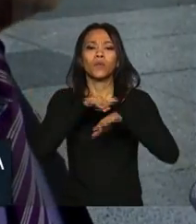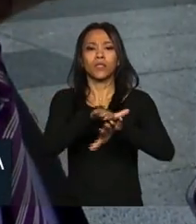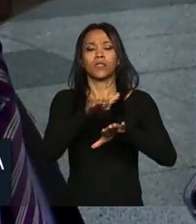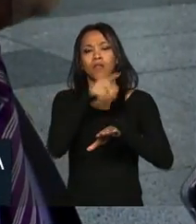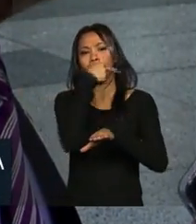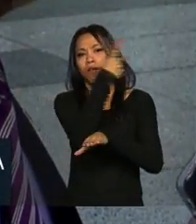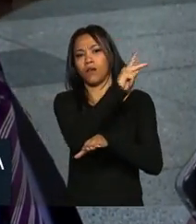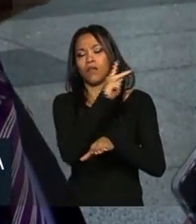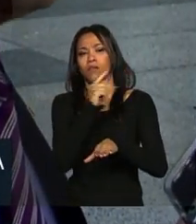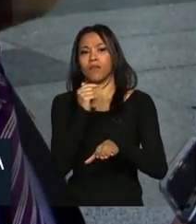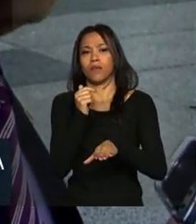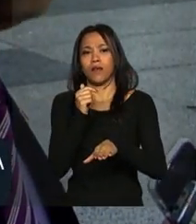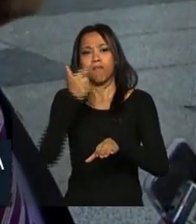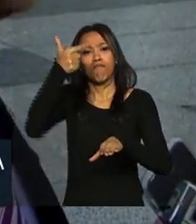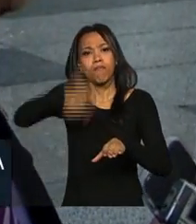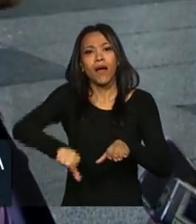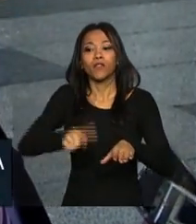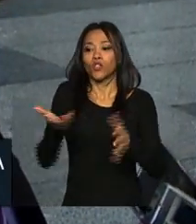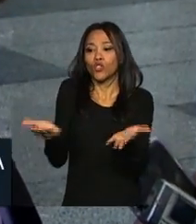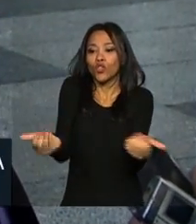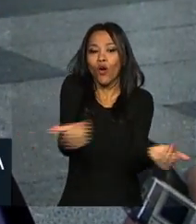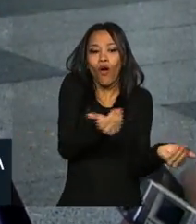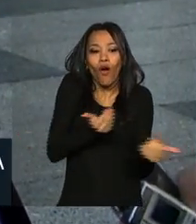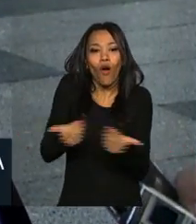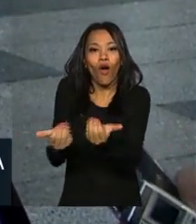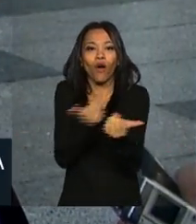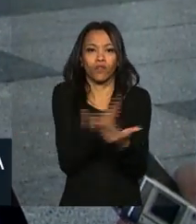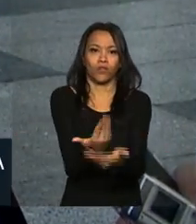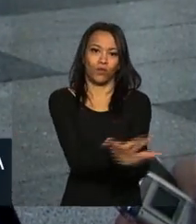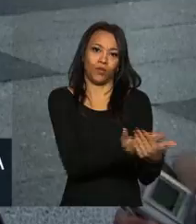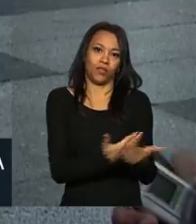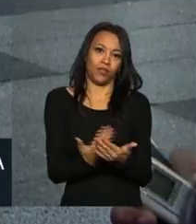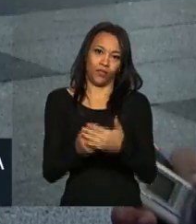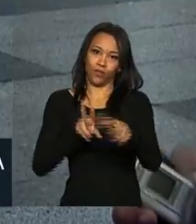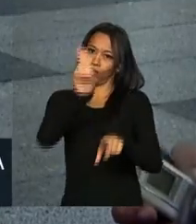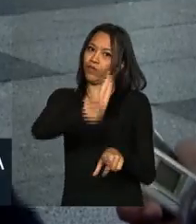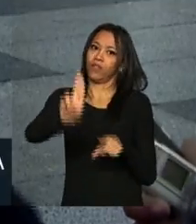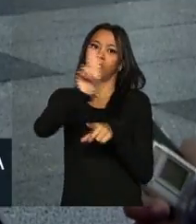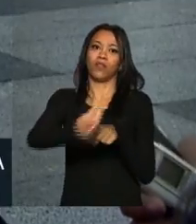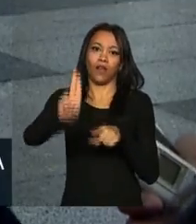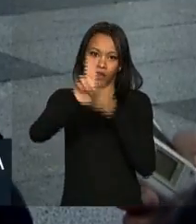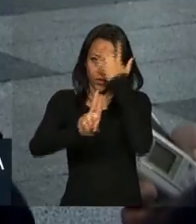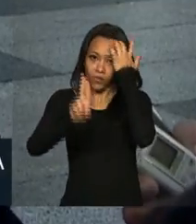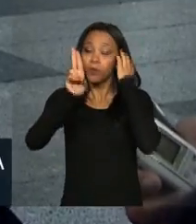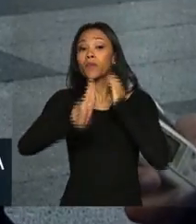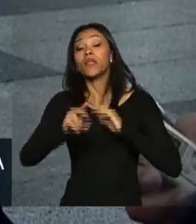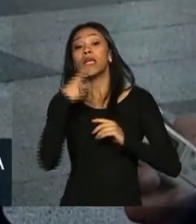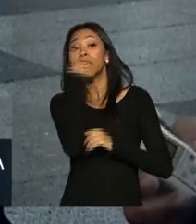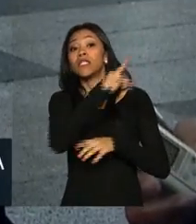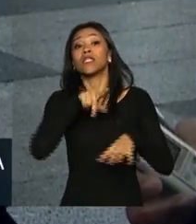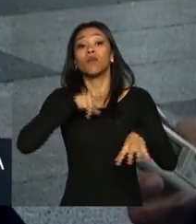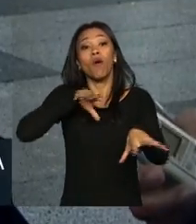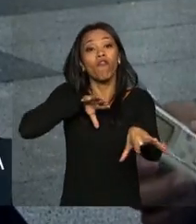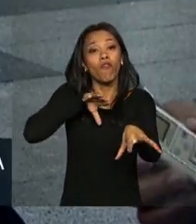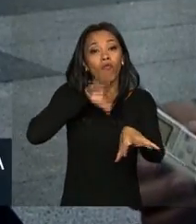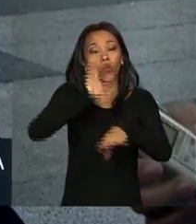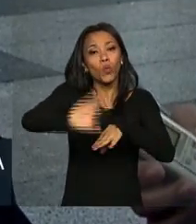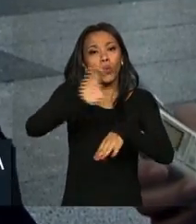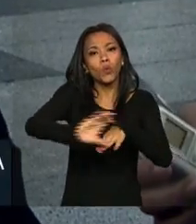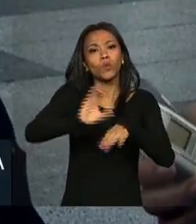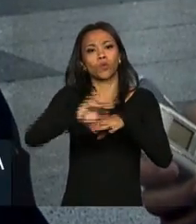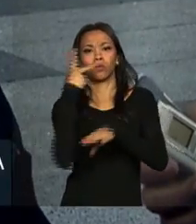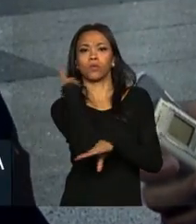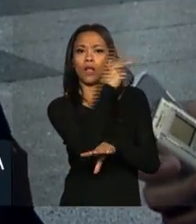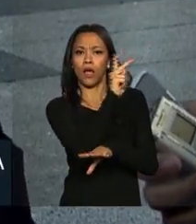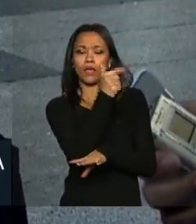de mais e mais jovens no ensino superior. Quer dizer, o community college, que seria, vamos dizer, praticamente local, ele